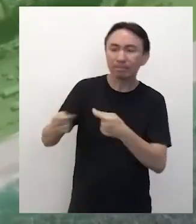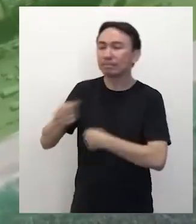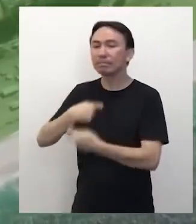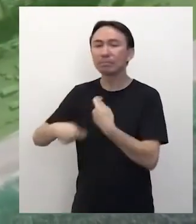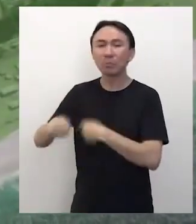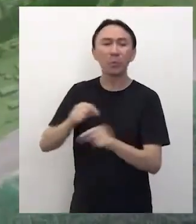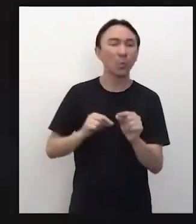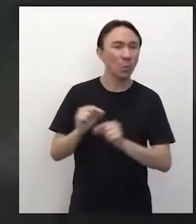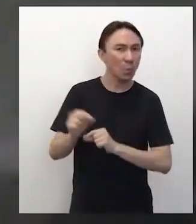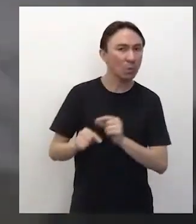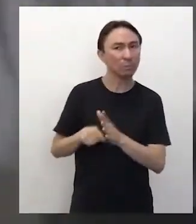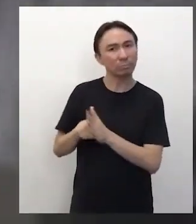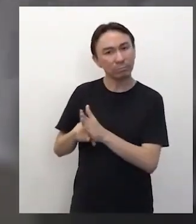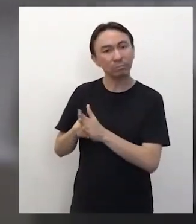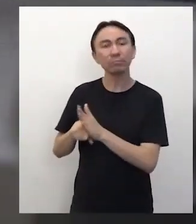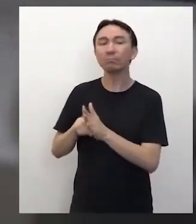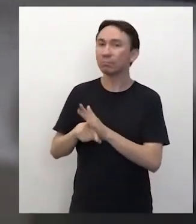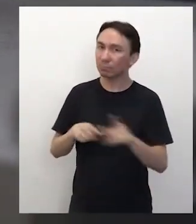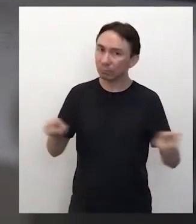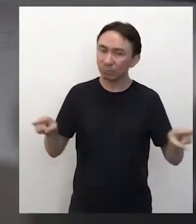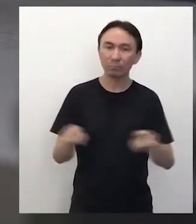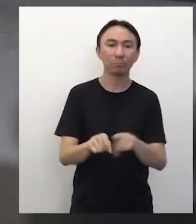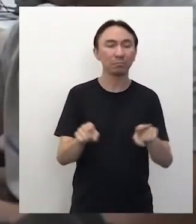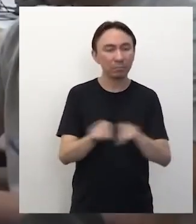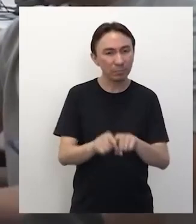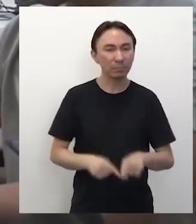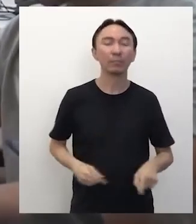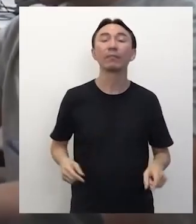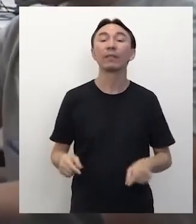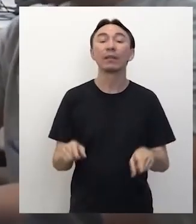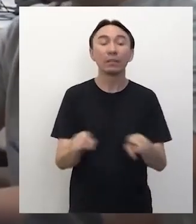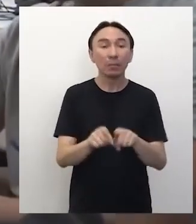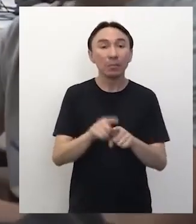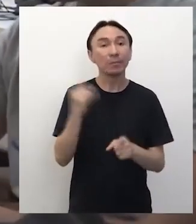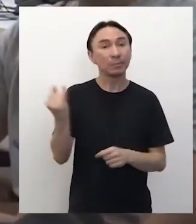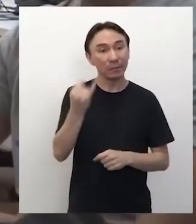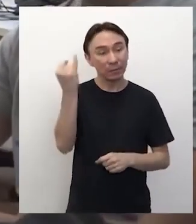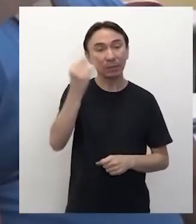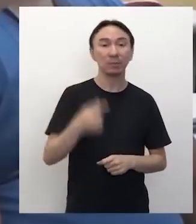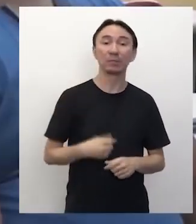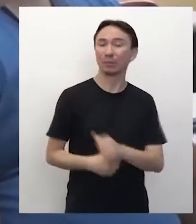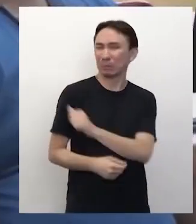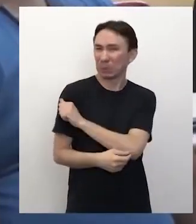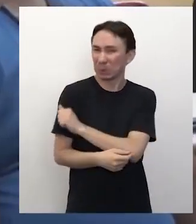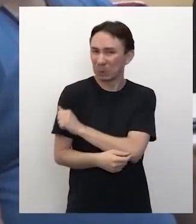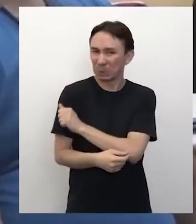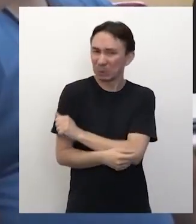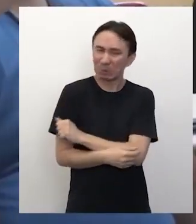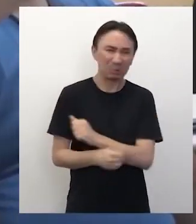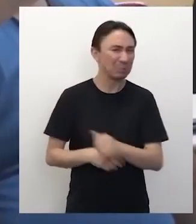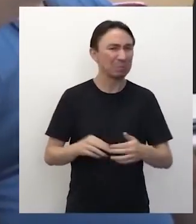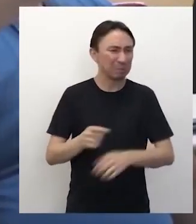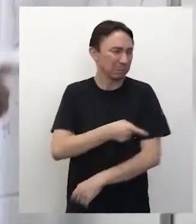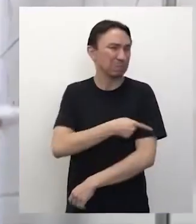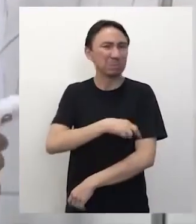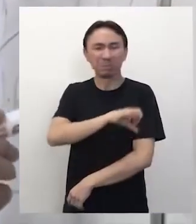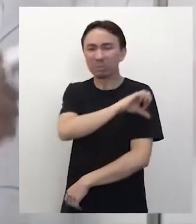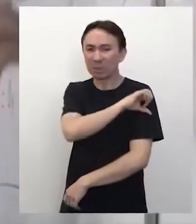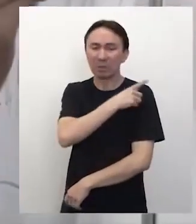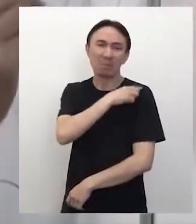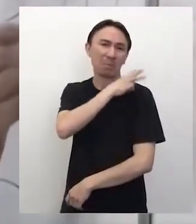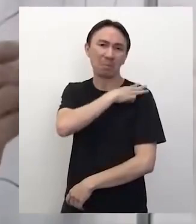seus consumidores. O censo também é fonte indispensável para estudantes de diversos níveis,